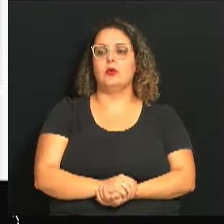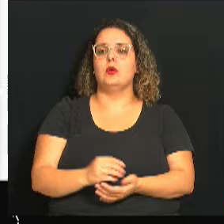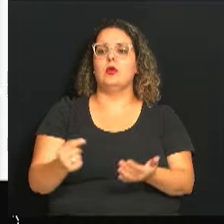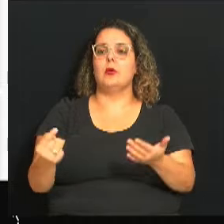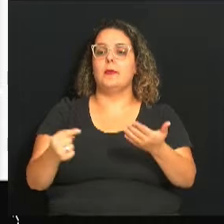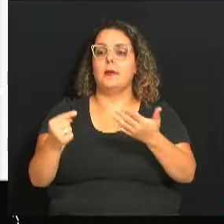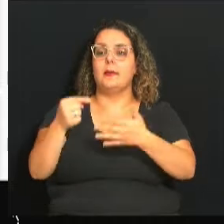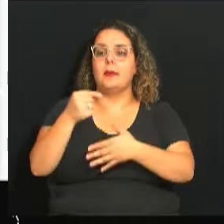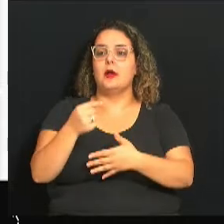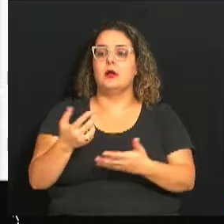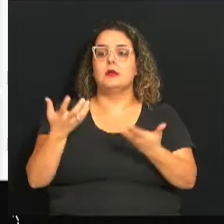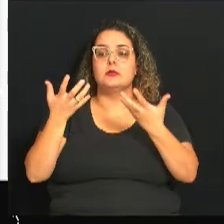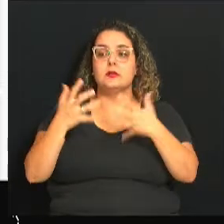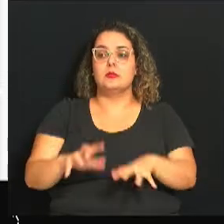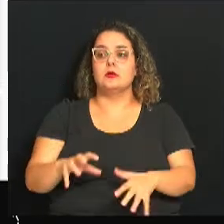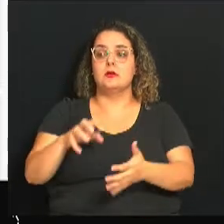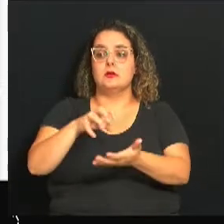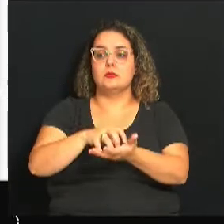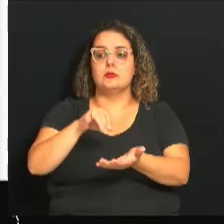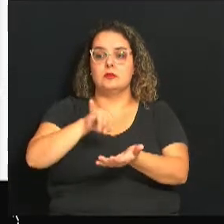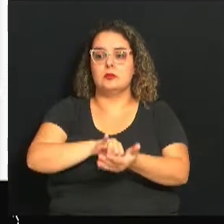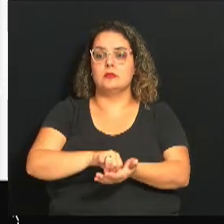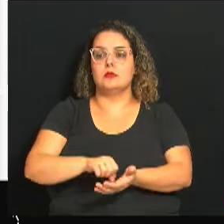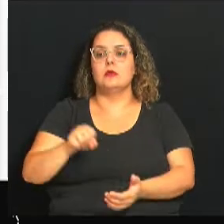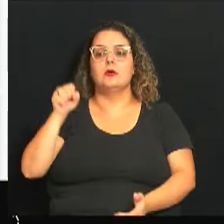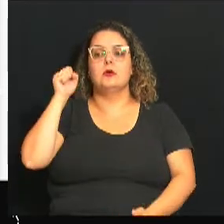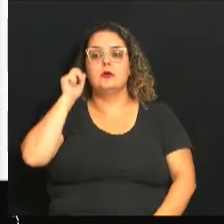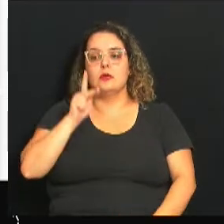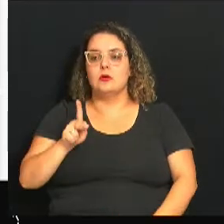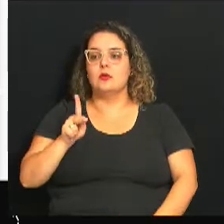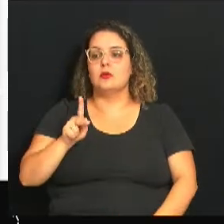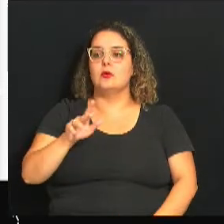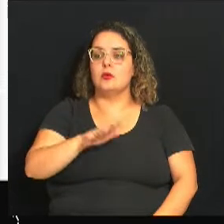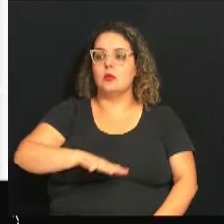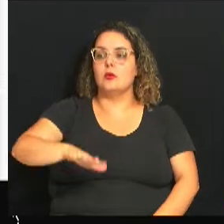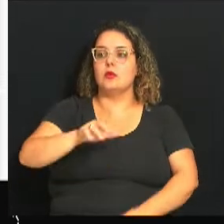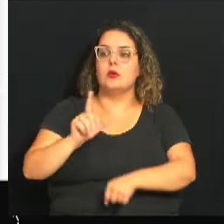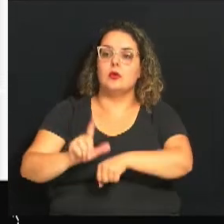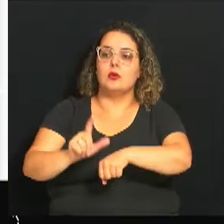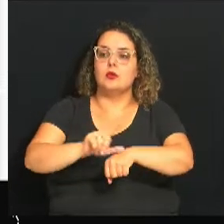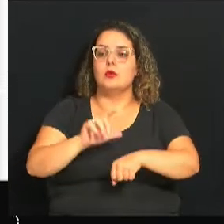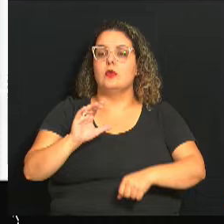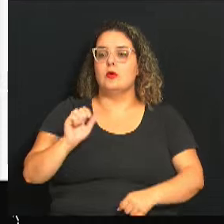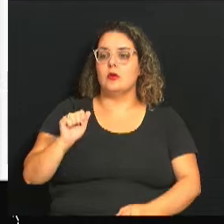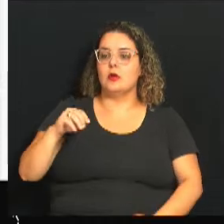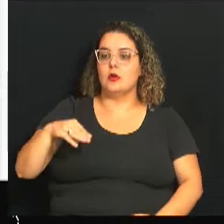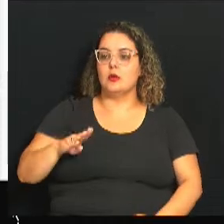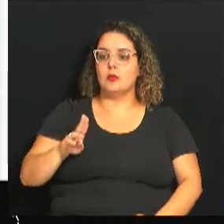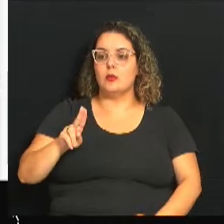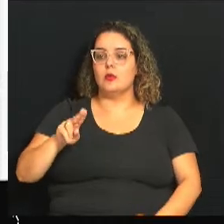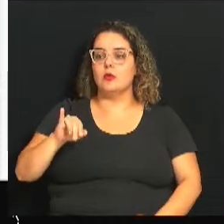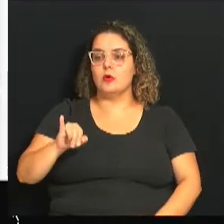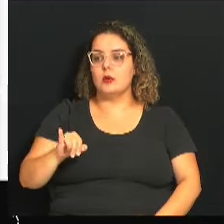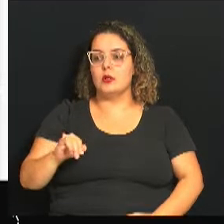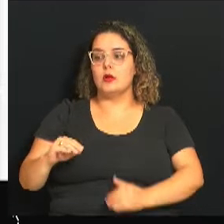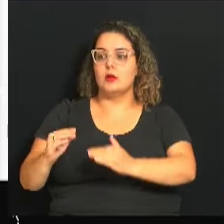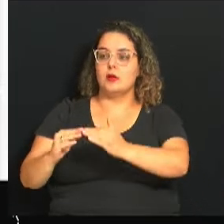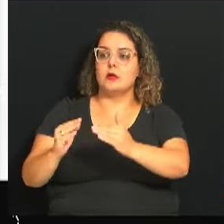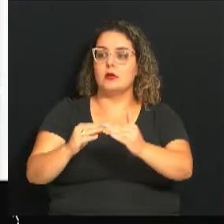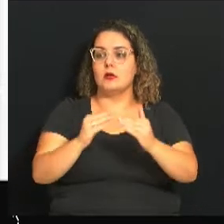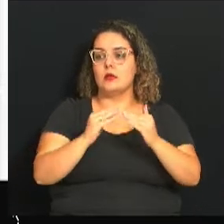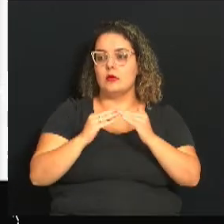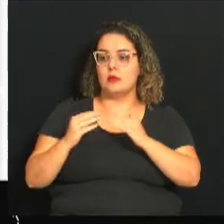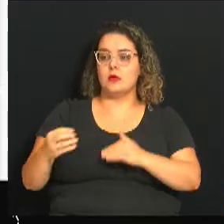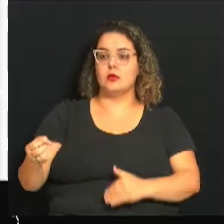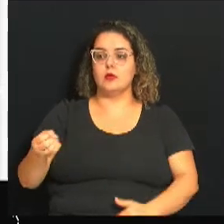gente não quer que o centro concorra com shoppings, com as áreas de comércio no Cambuí, como as áreas de residências em Nova Campinas, que a